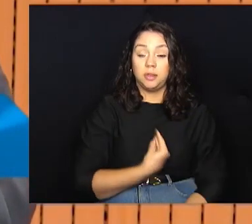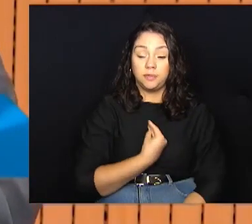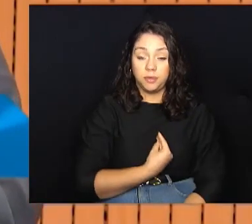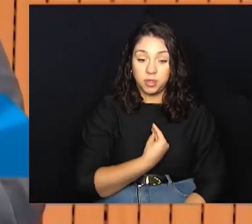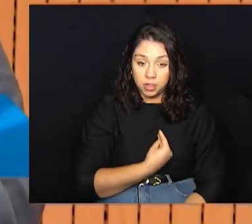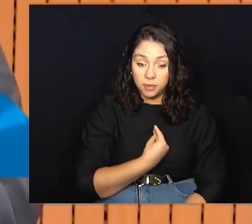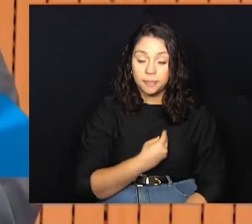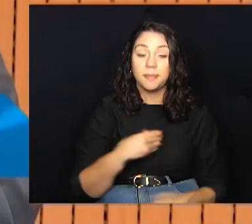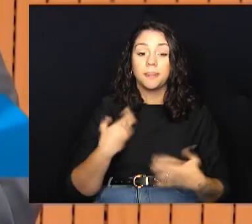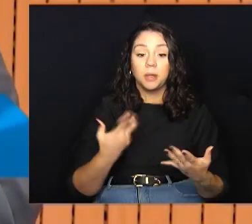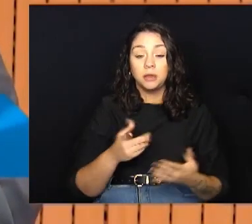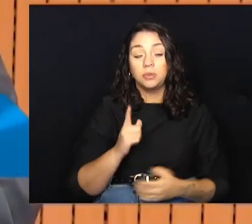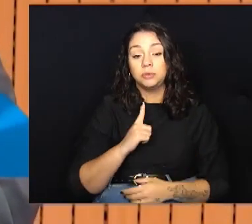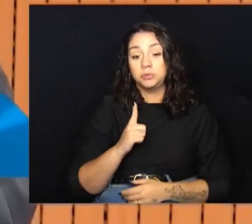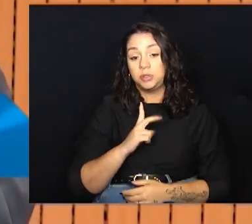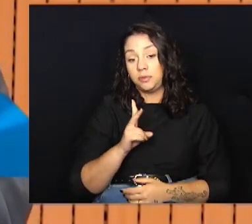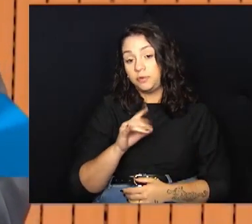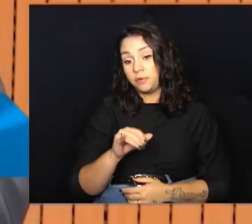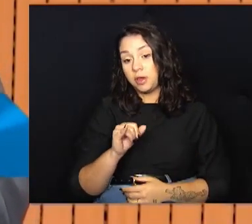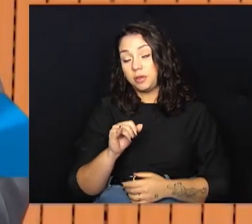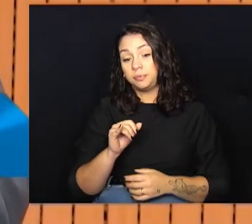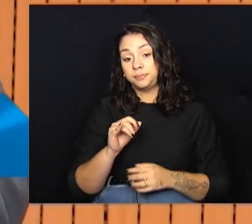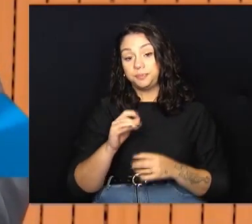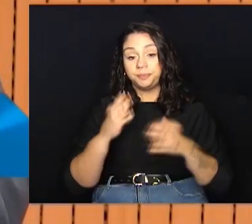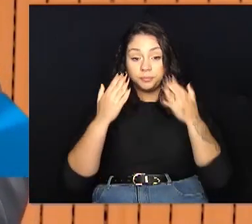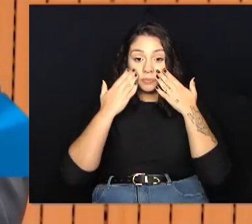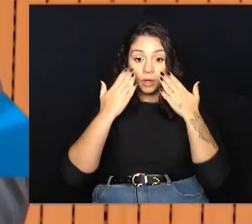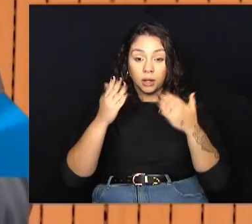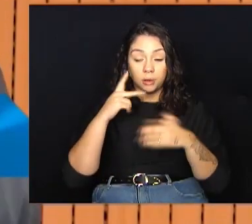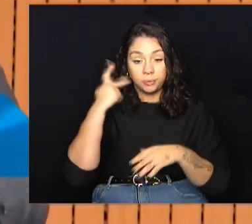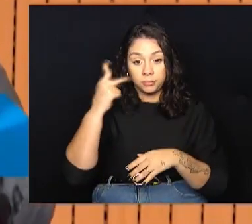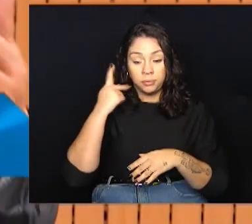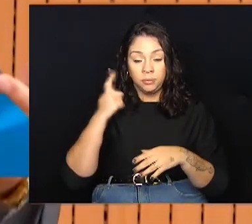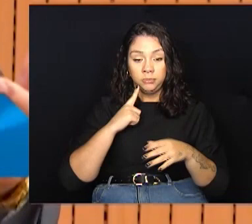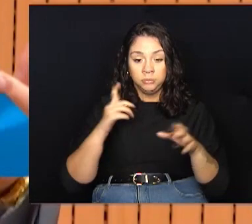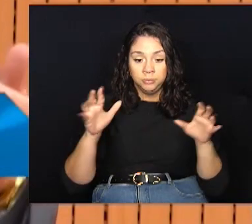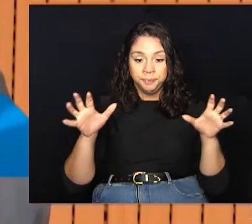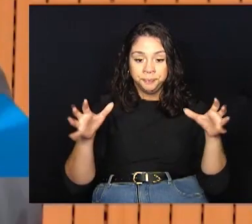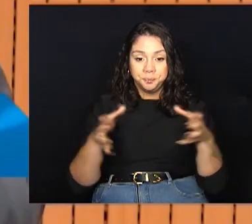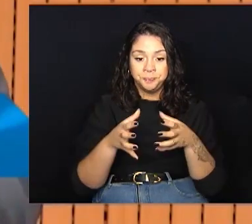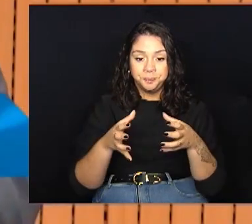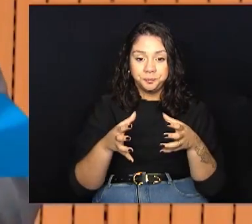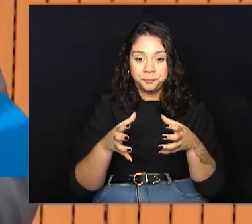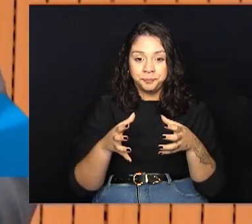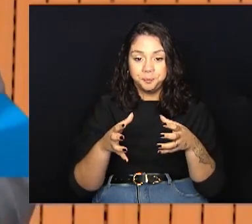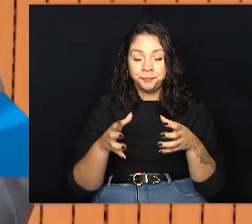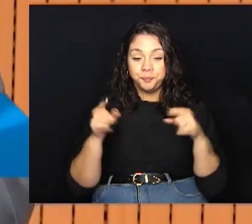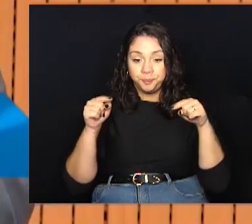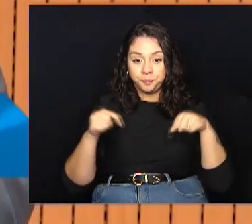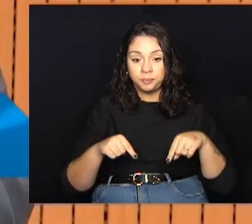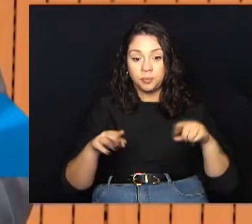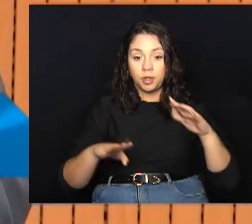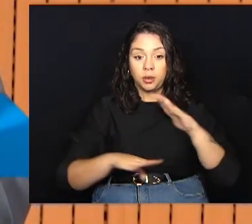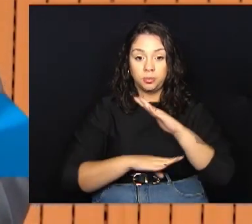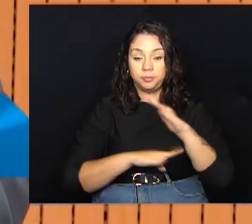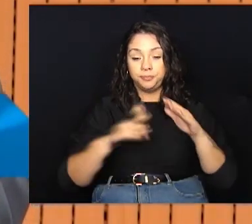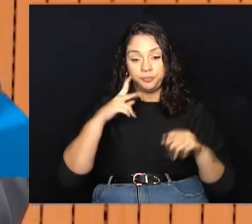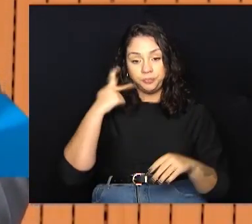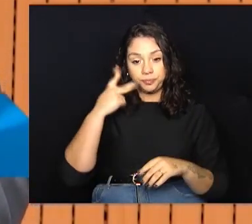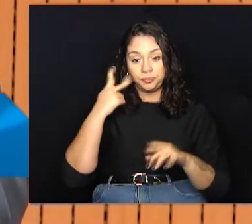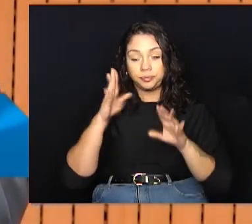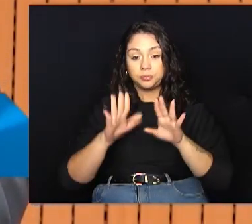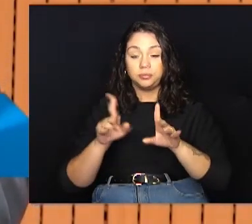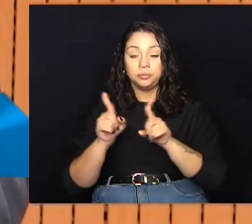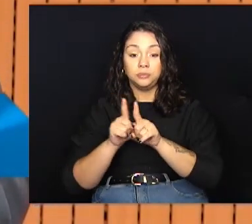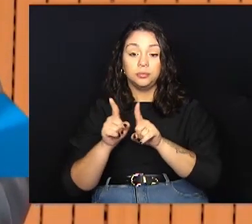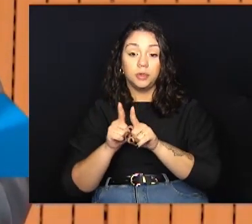nós teremos essa frente parlamentar Ela é formada por pela casa pelos vereadores mas também